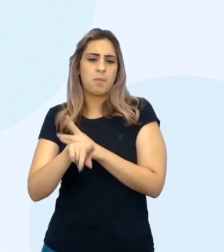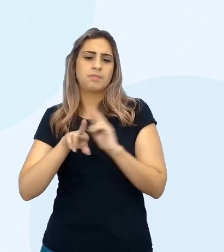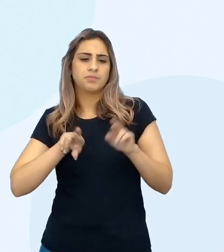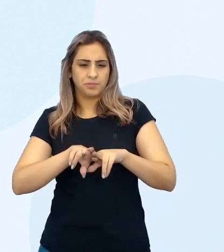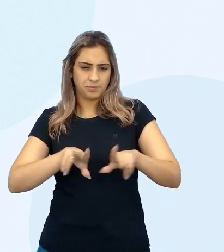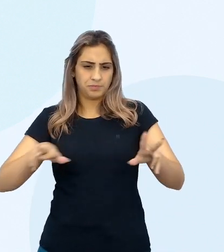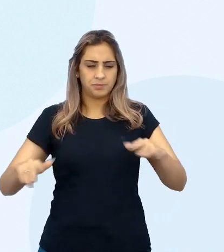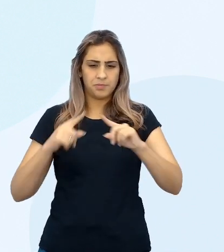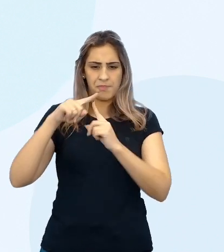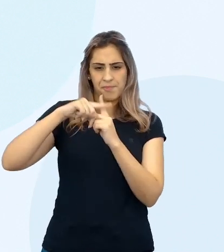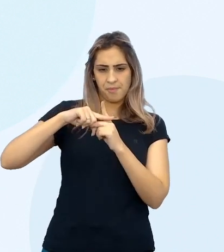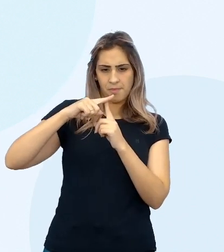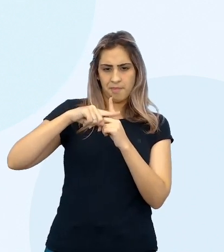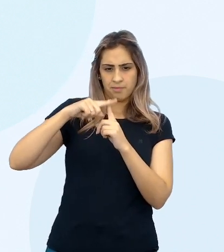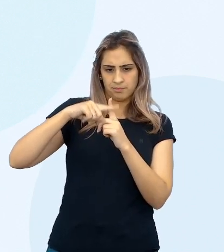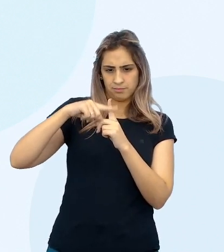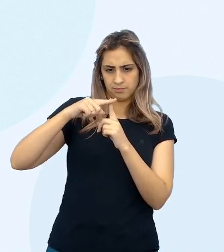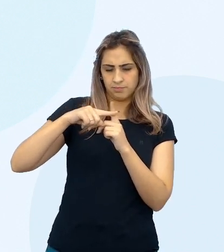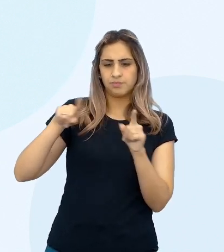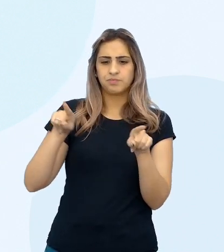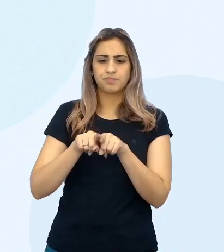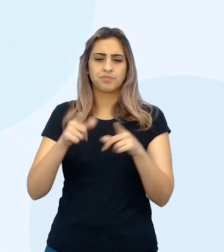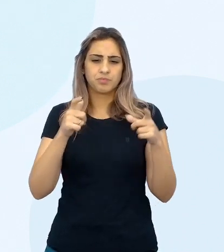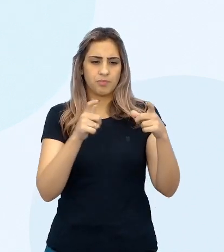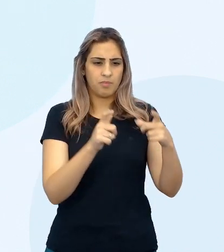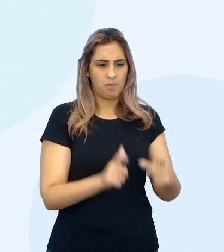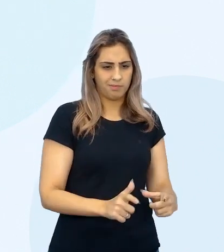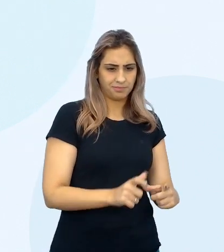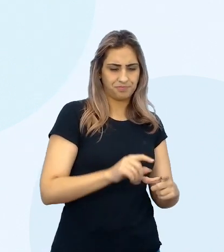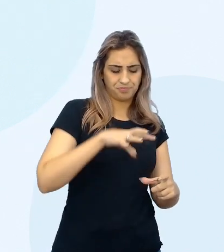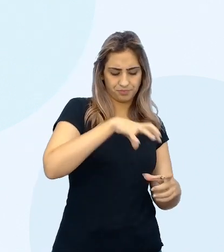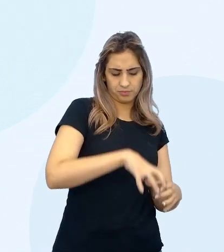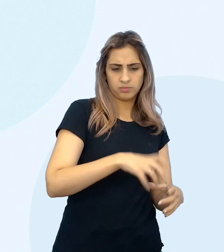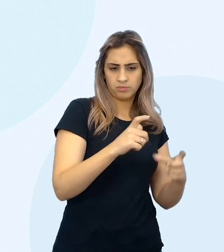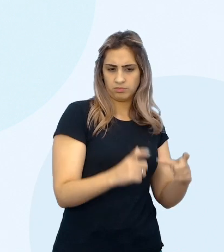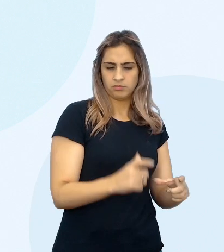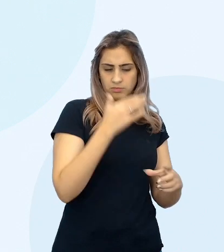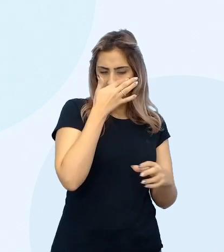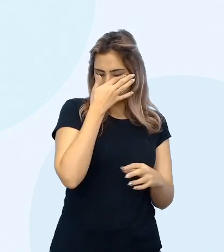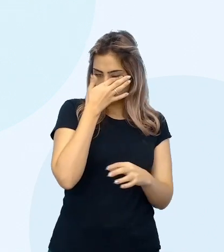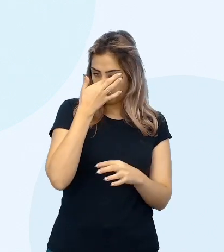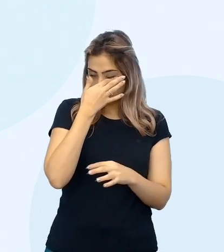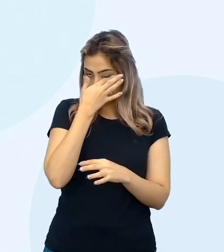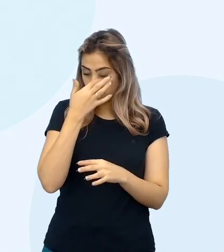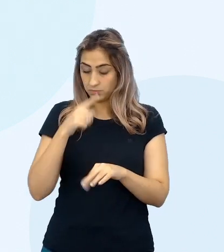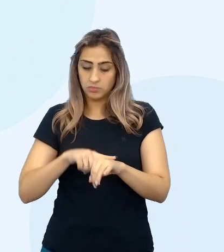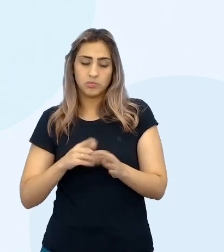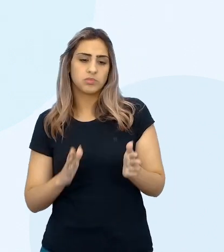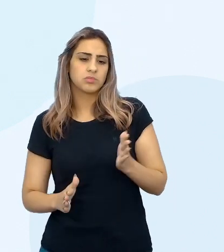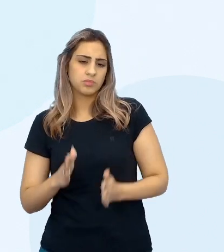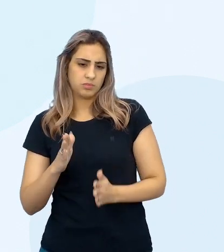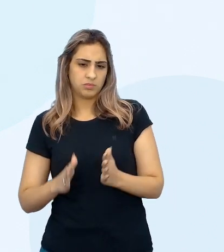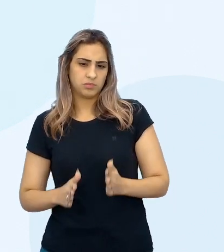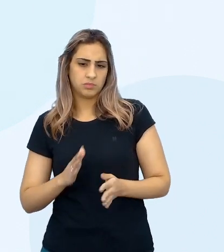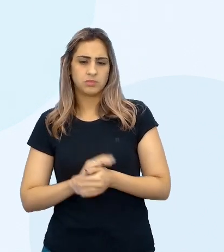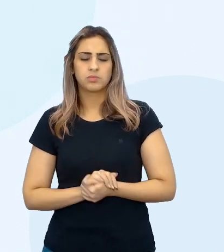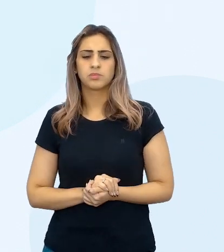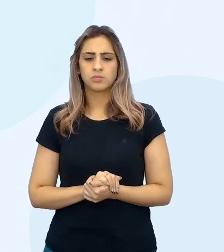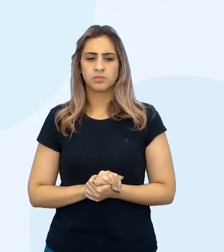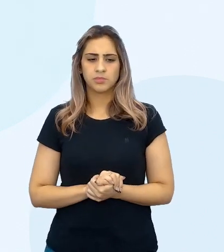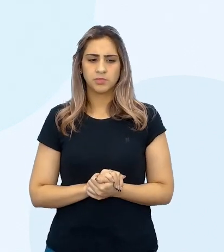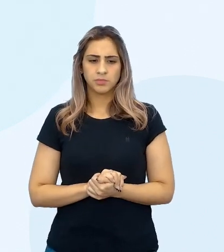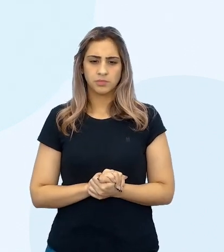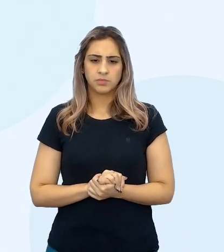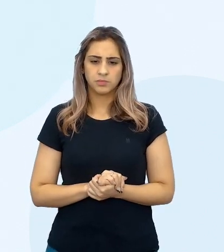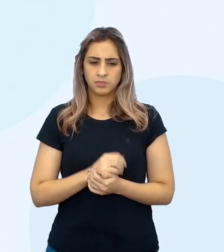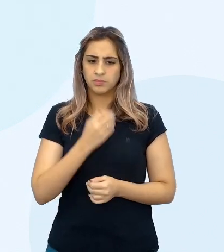Da análise de variação de temperatura. A gente vai avaliar a temperatura e a alteração dela em um local por um